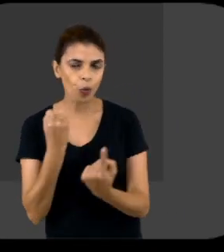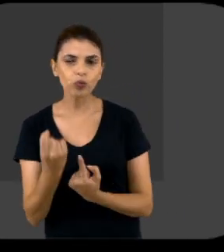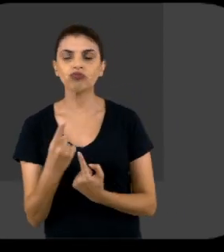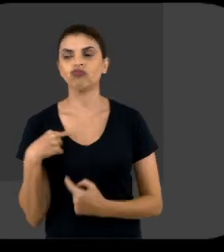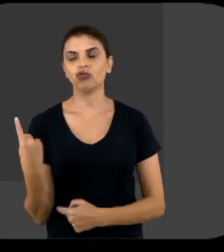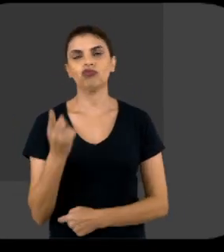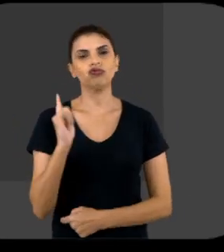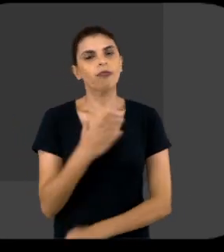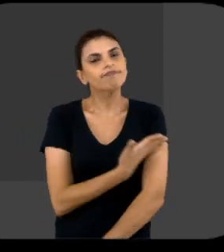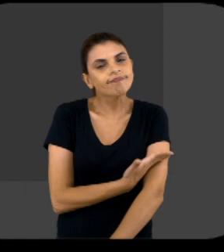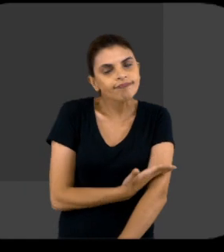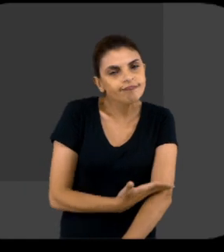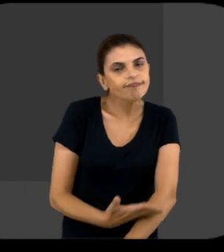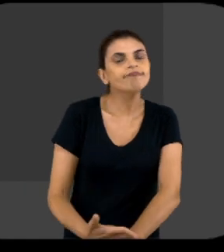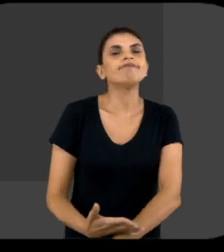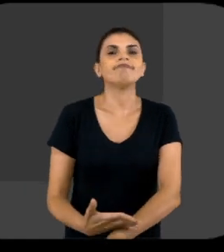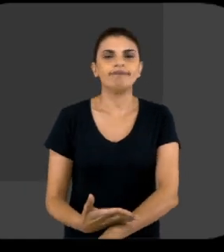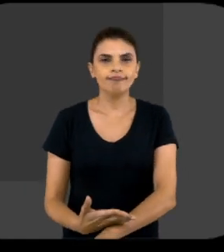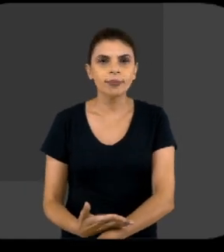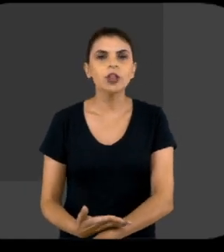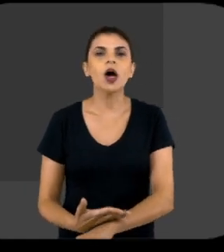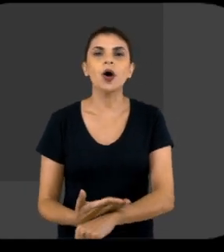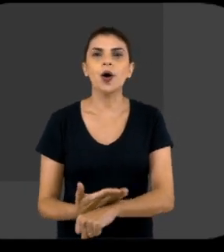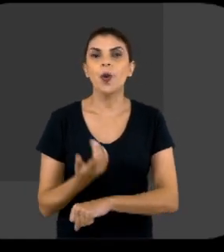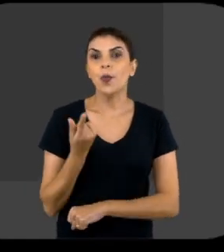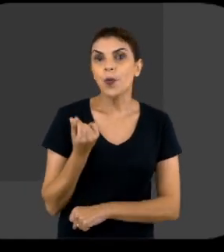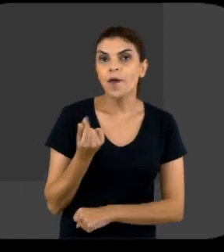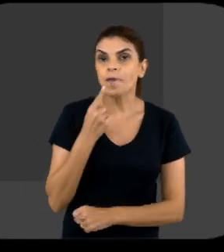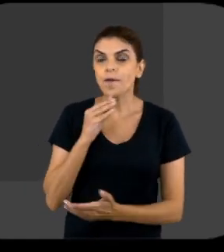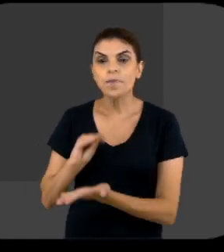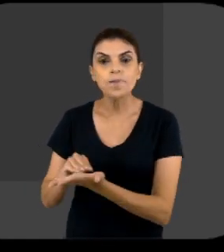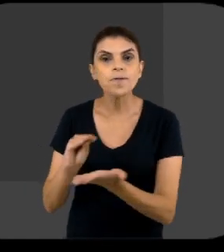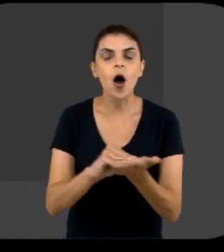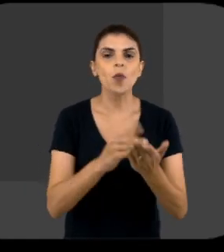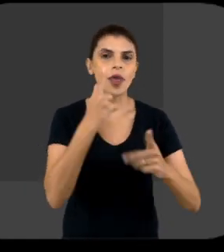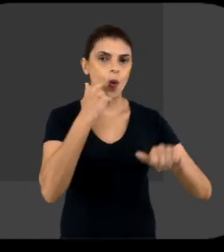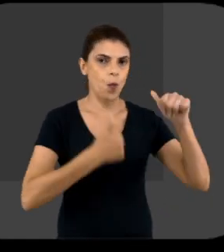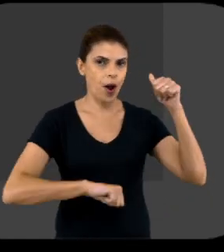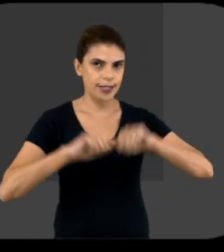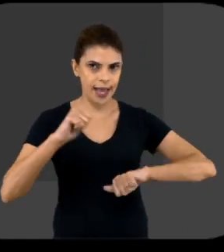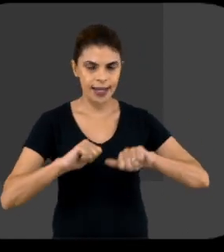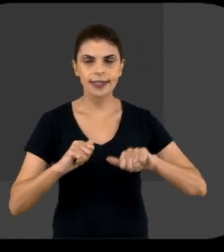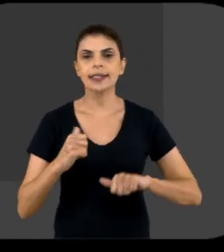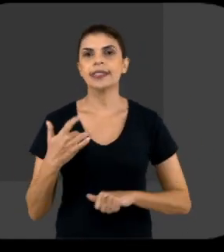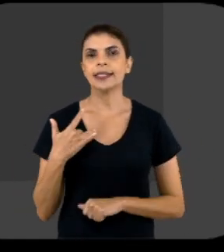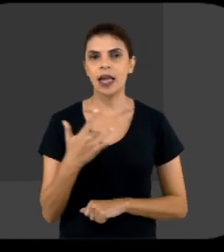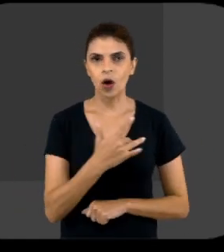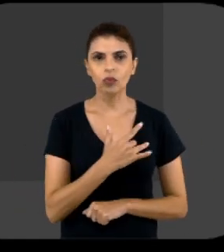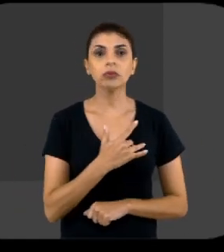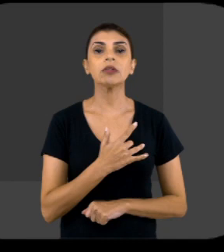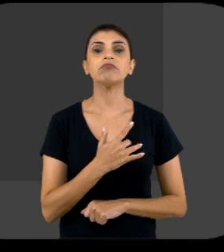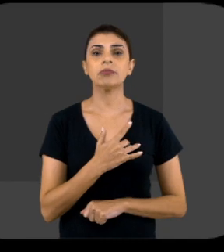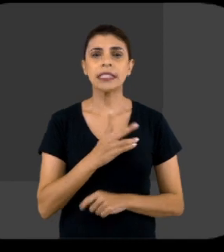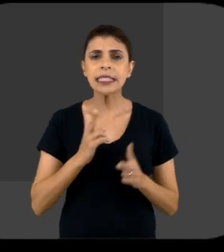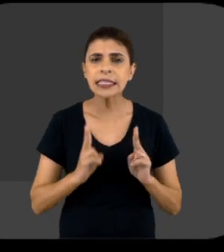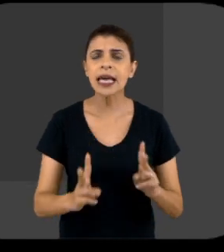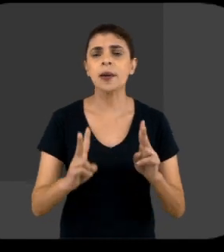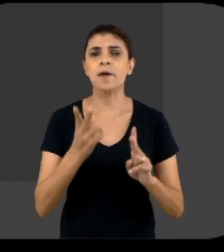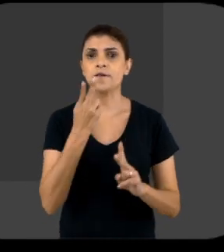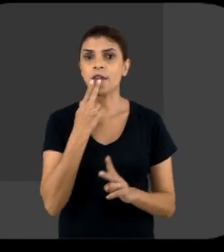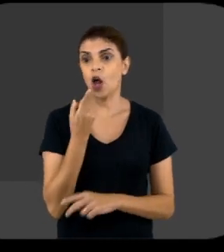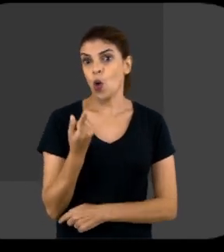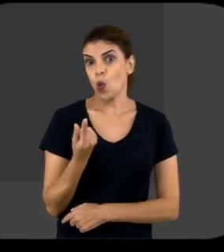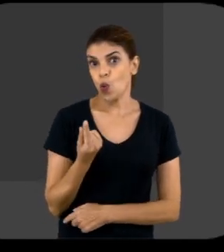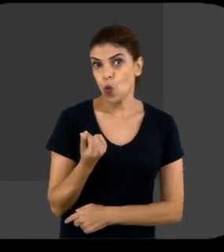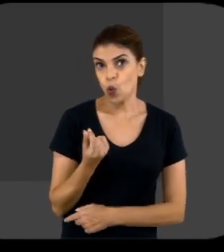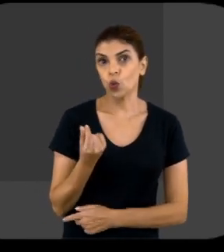Alguns exemplos dos custos da falta de qualidade na saúde. Voltando a lembrar aqui, quando a gente fala